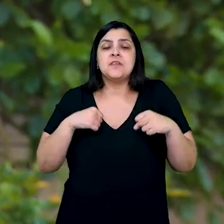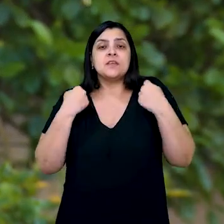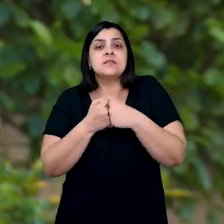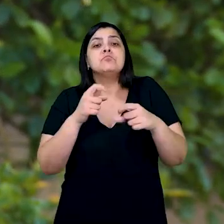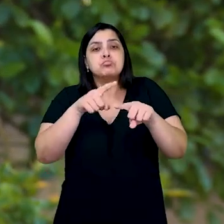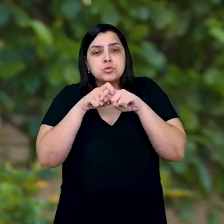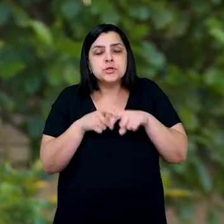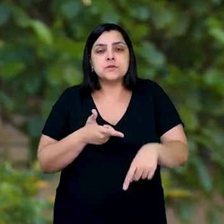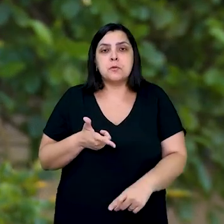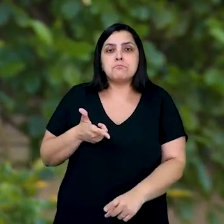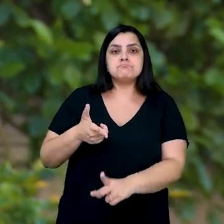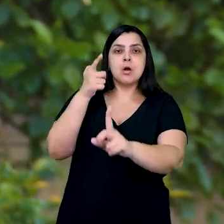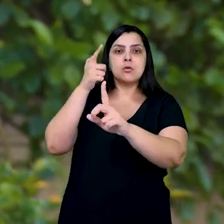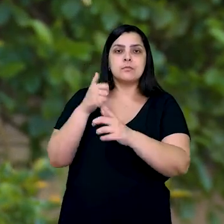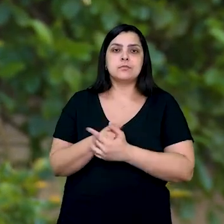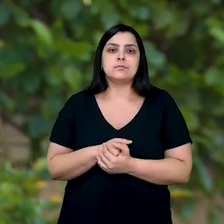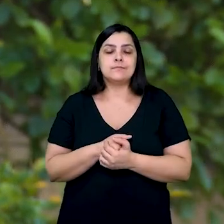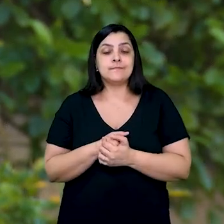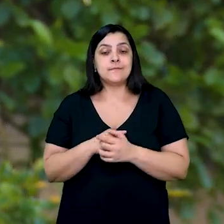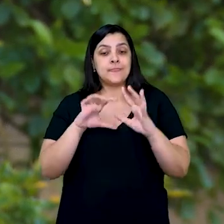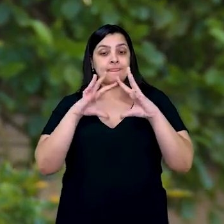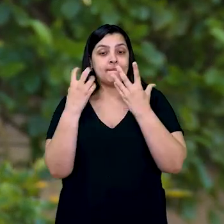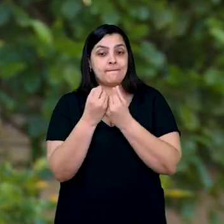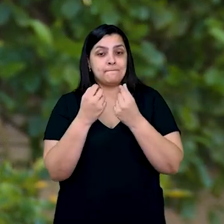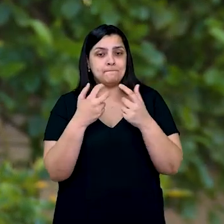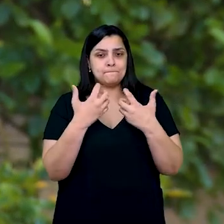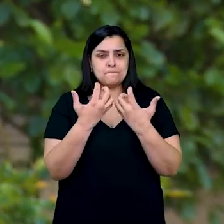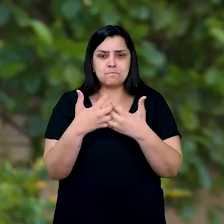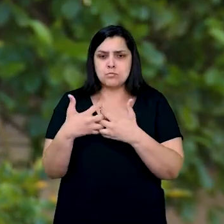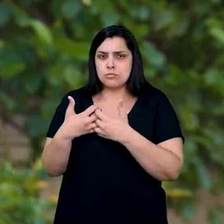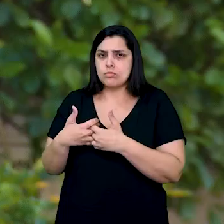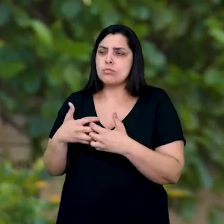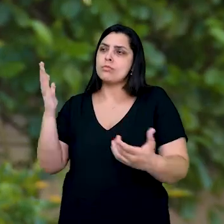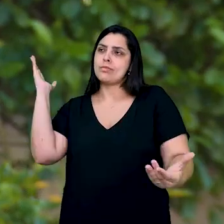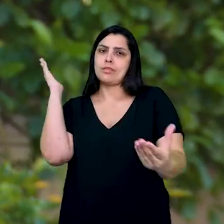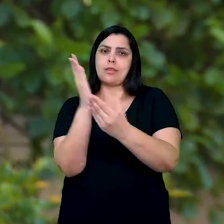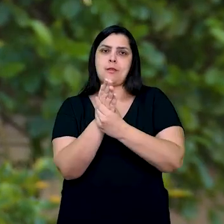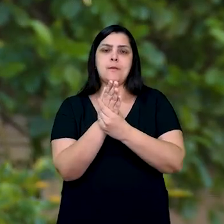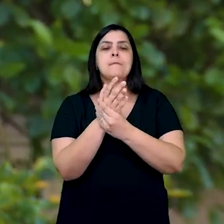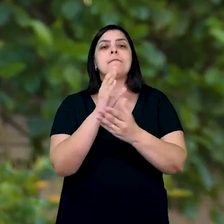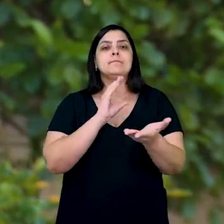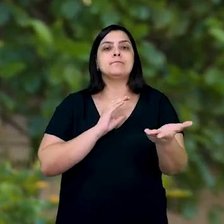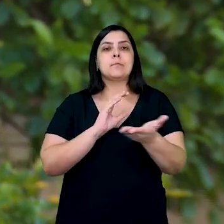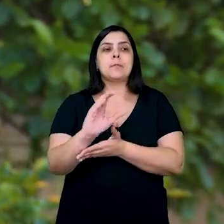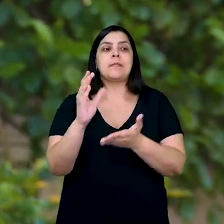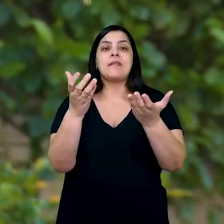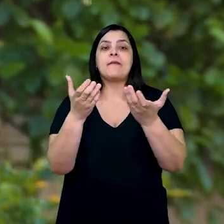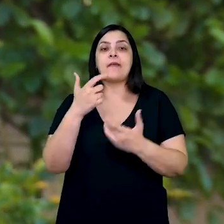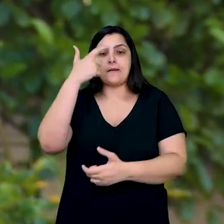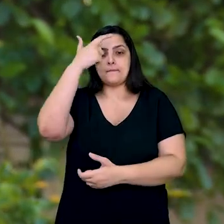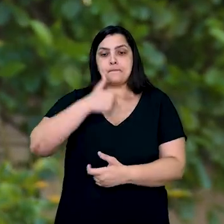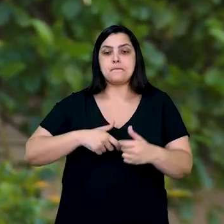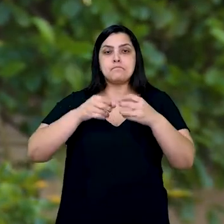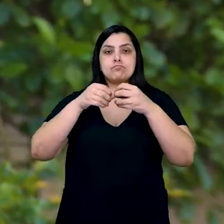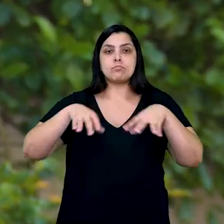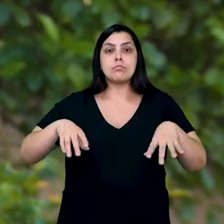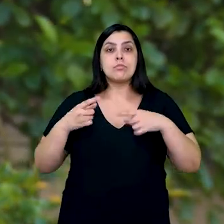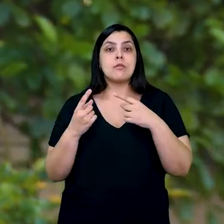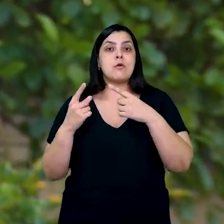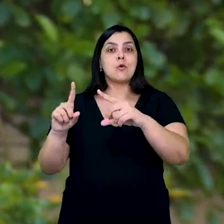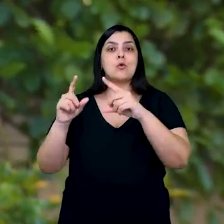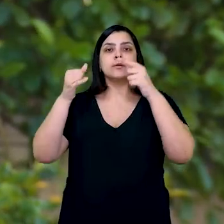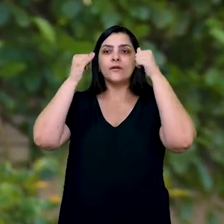defesa. Apesar disso, os familiares do mecânico agrícola ingressaram com uma ação de indenização por danos